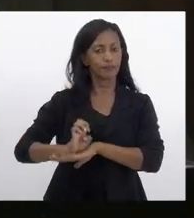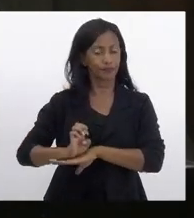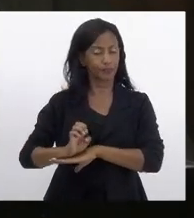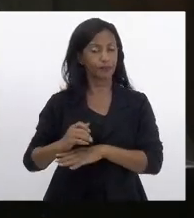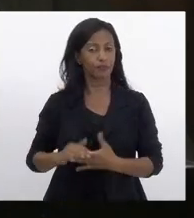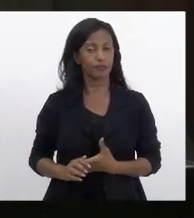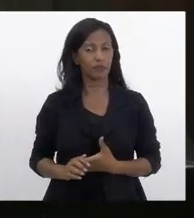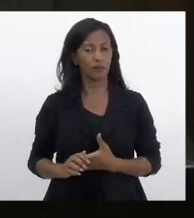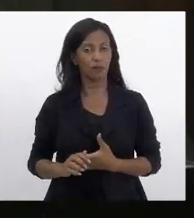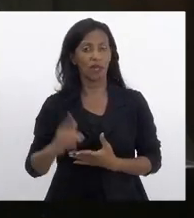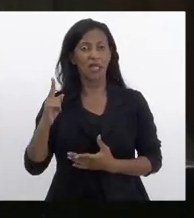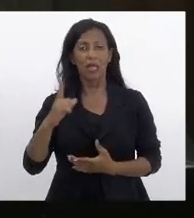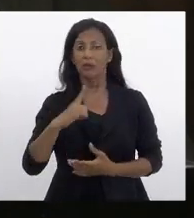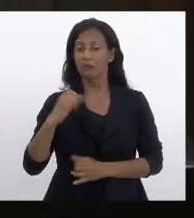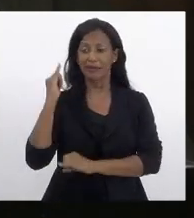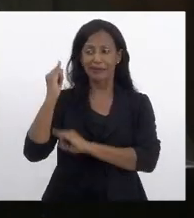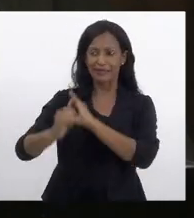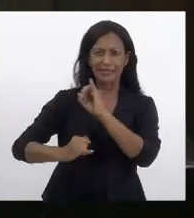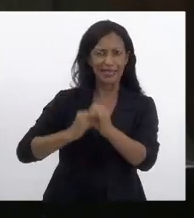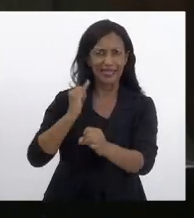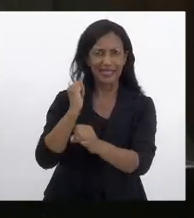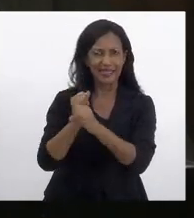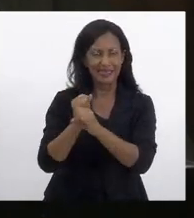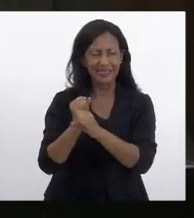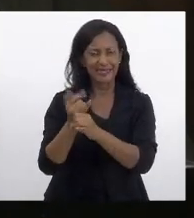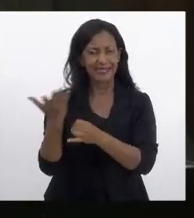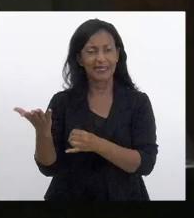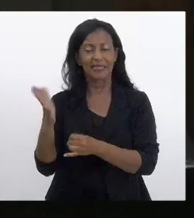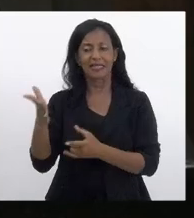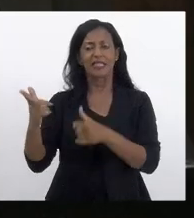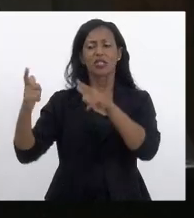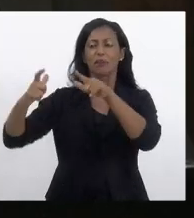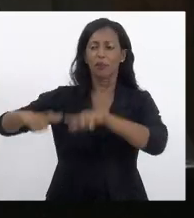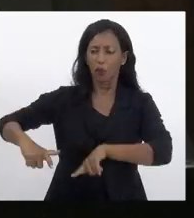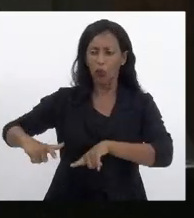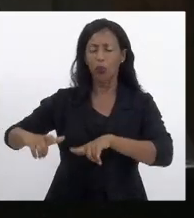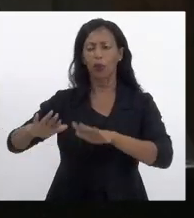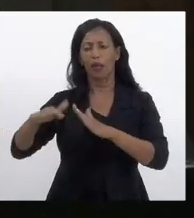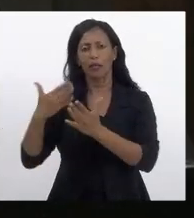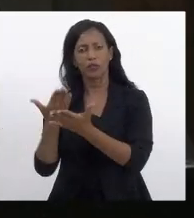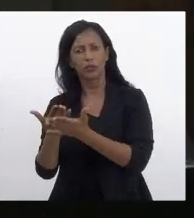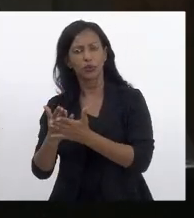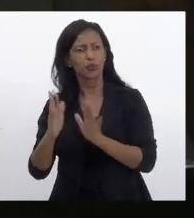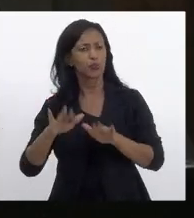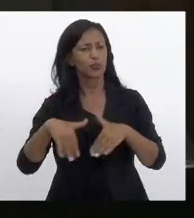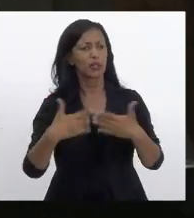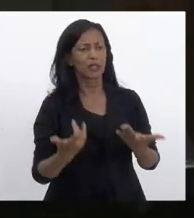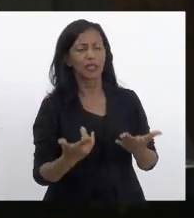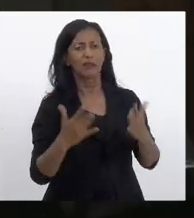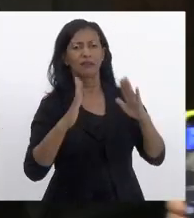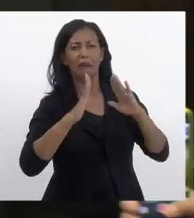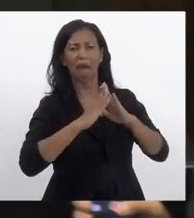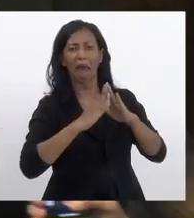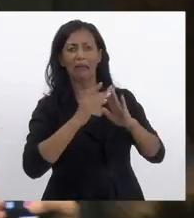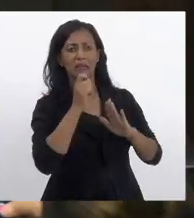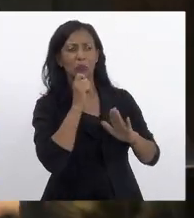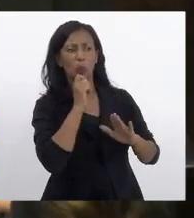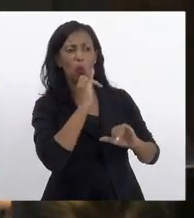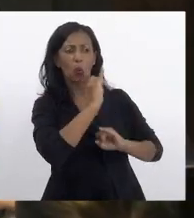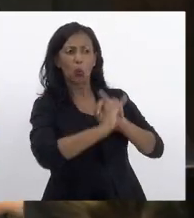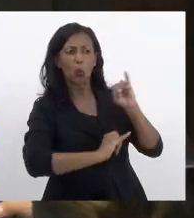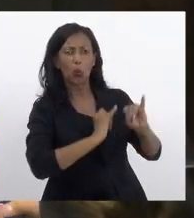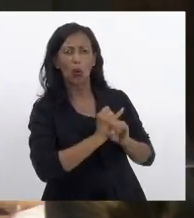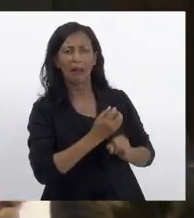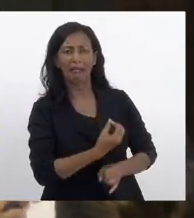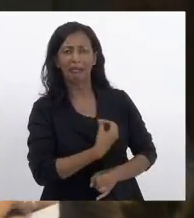de conexão, de acesso à internet, seja pelo local onde estudam, seja, enfim, por condições precárias de